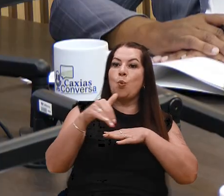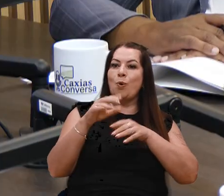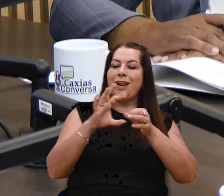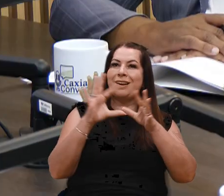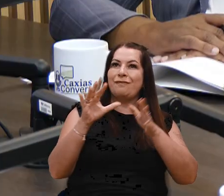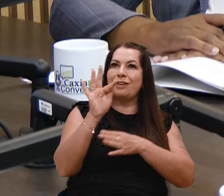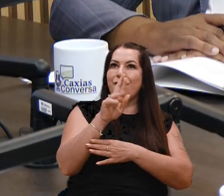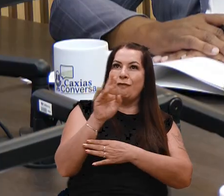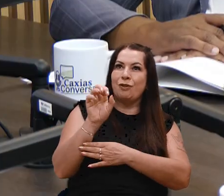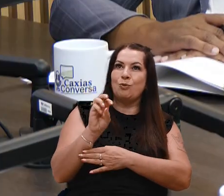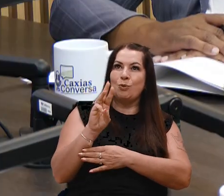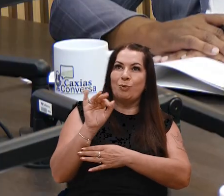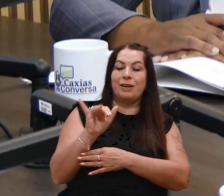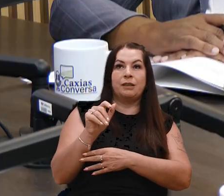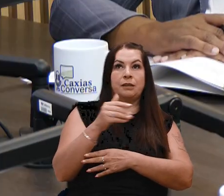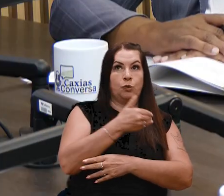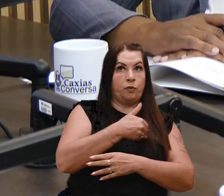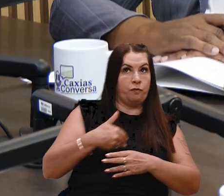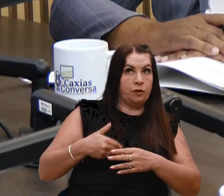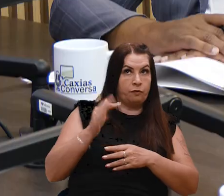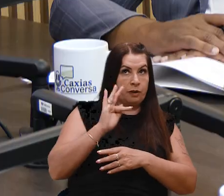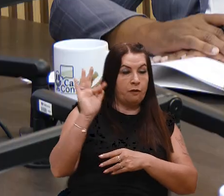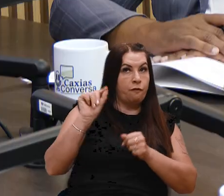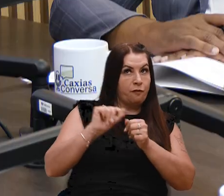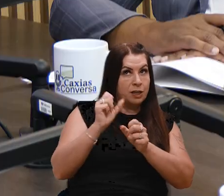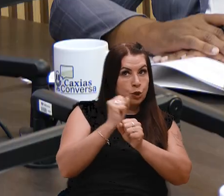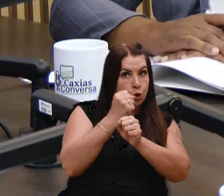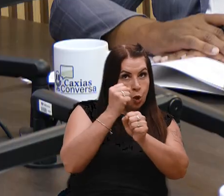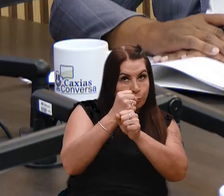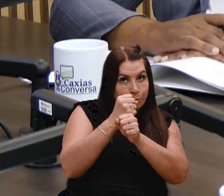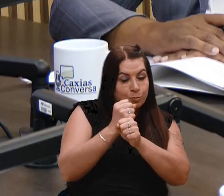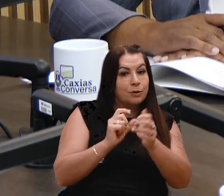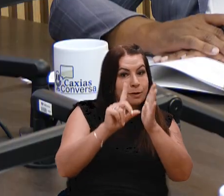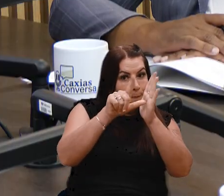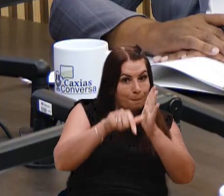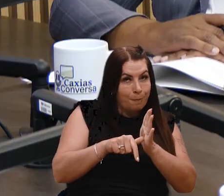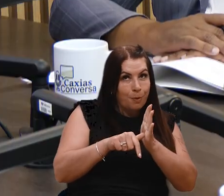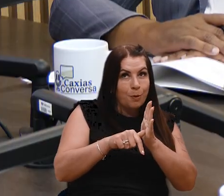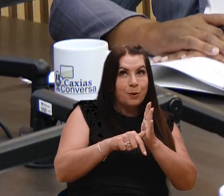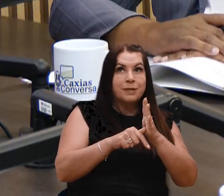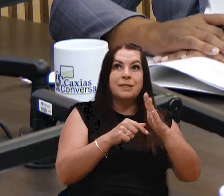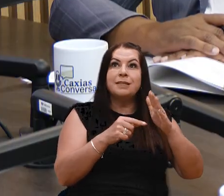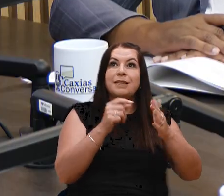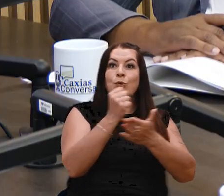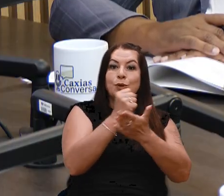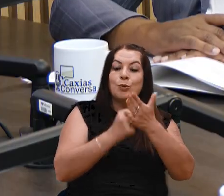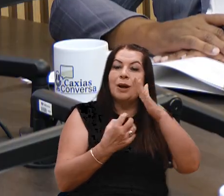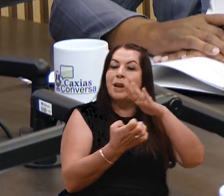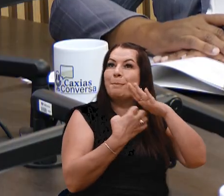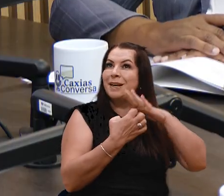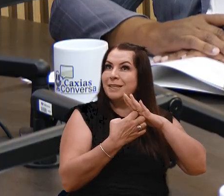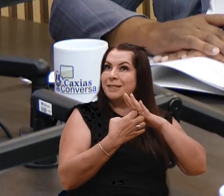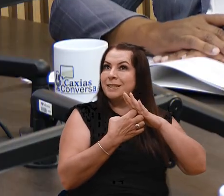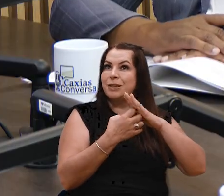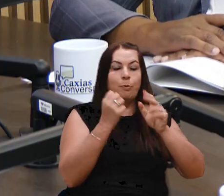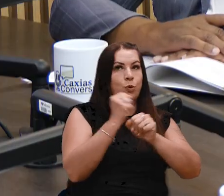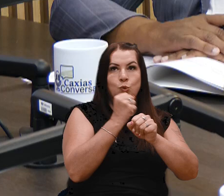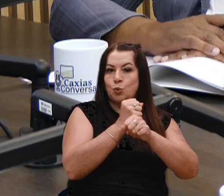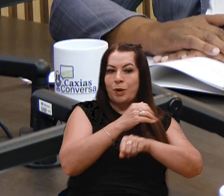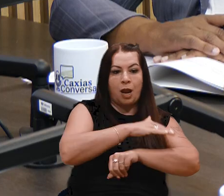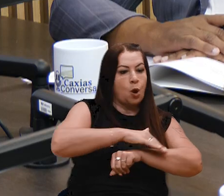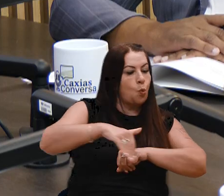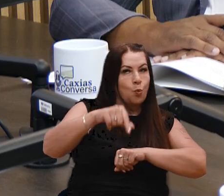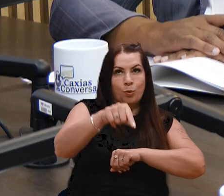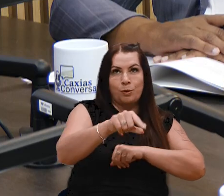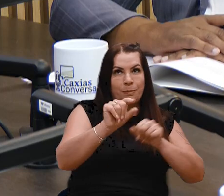o governo federal fez as obras e depois que ele fez a concessão. Então a concessão não é para construir estrada, a concessão é